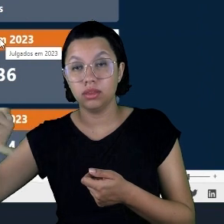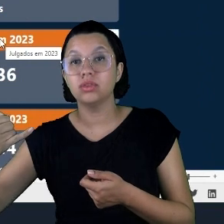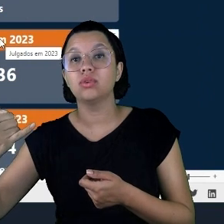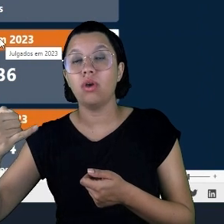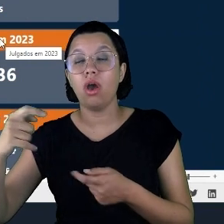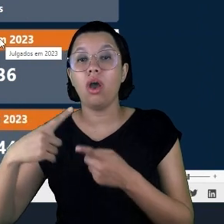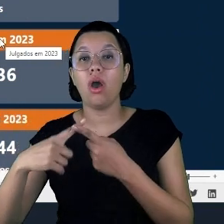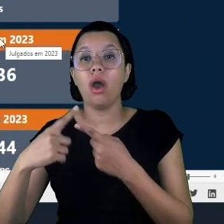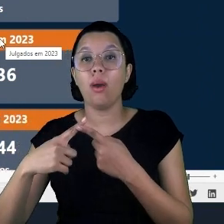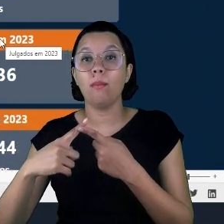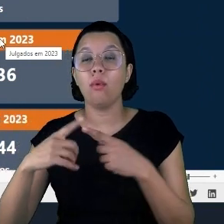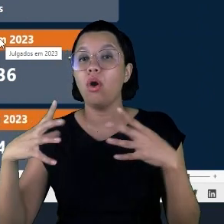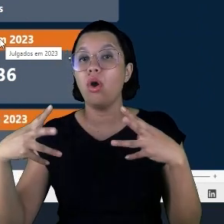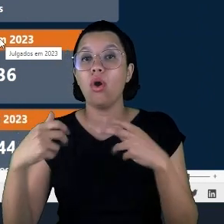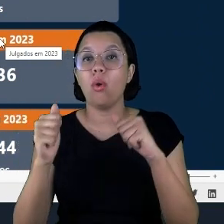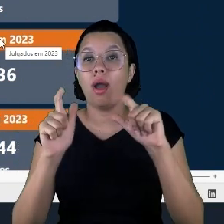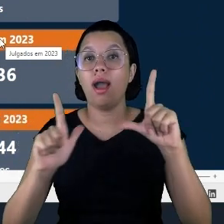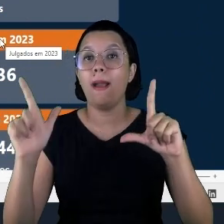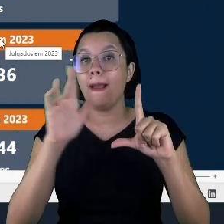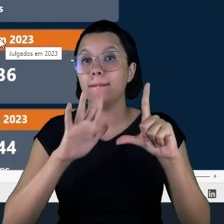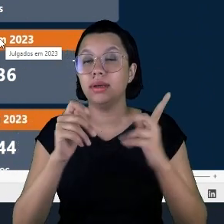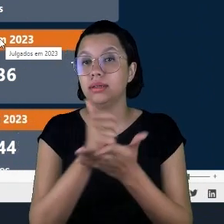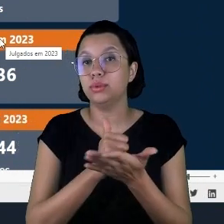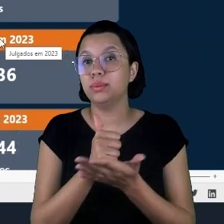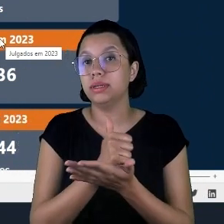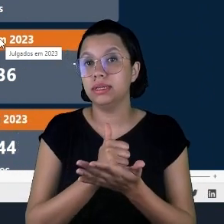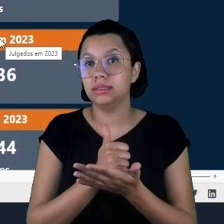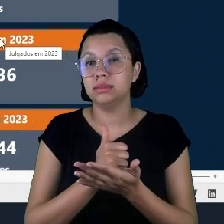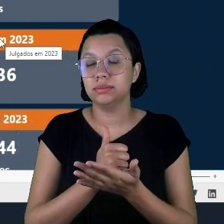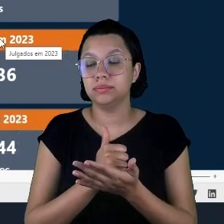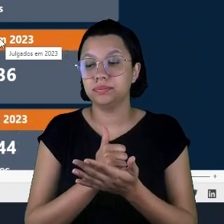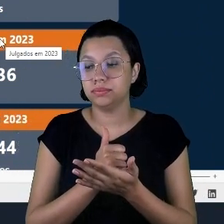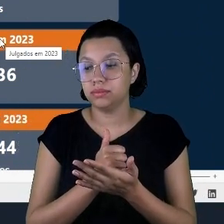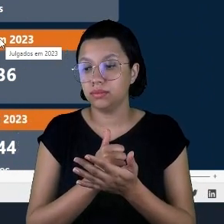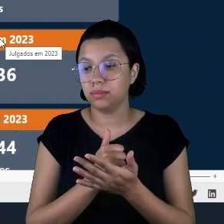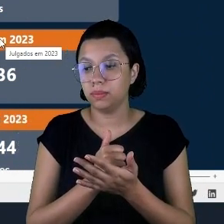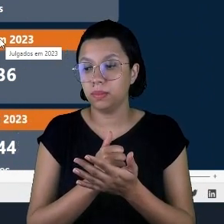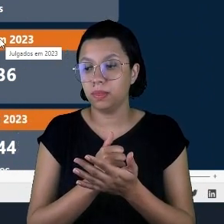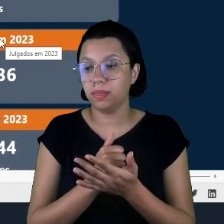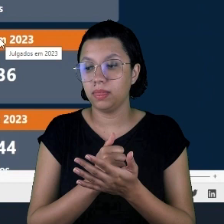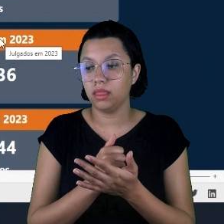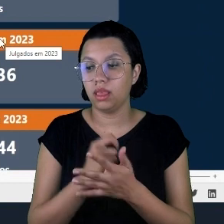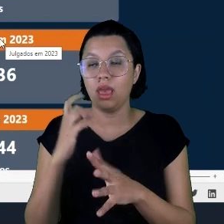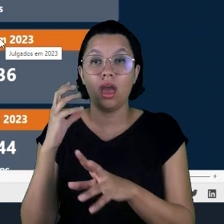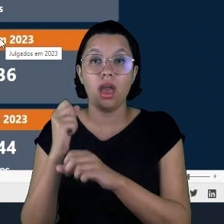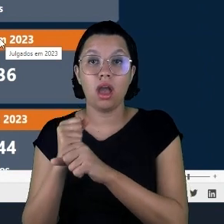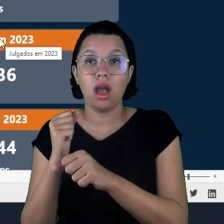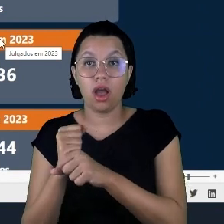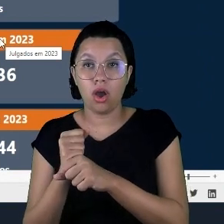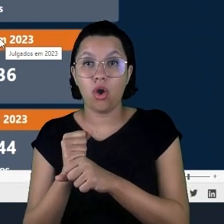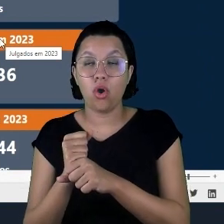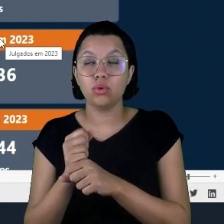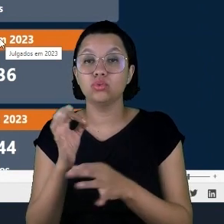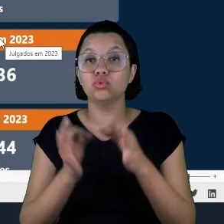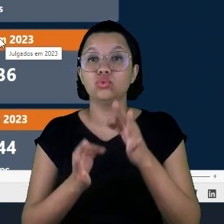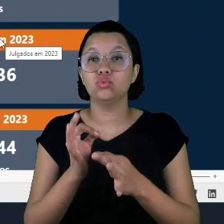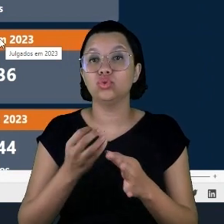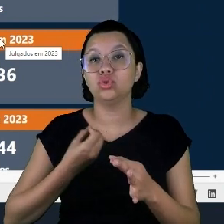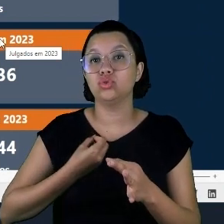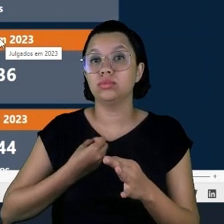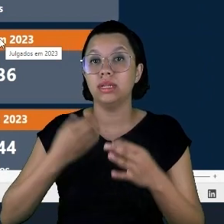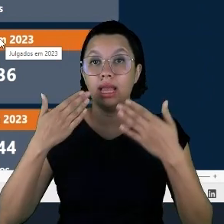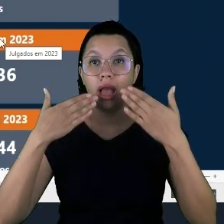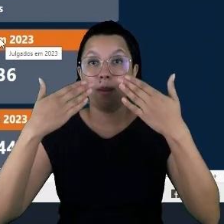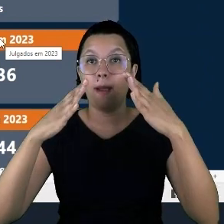melhorar a base do CNJ também, porque todo esse painel, essa base, ela vai ser a base de cálculo do relatório